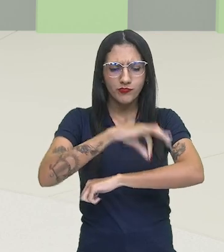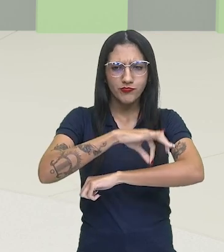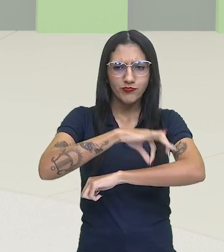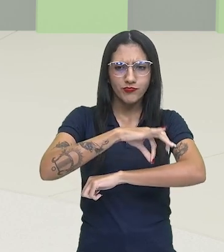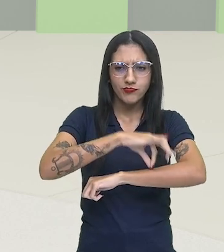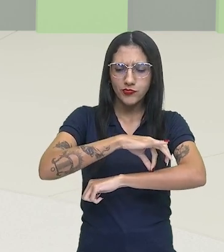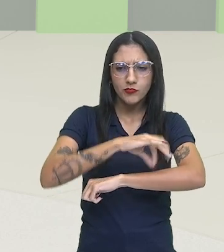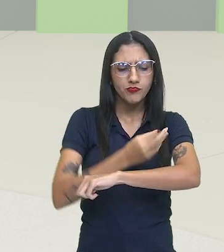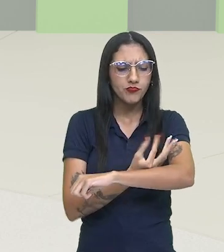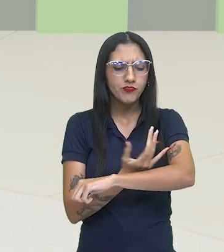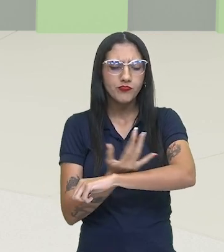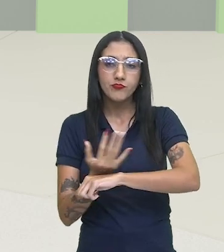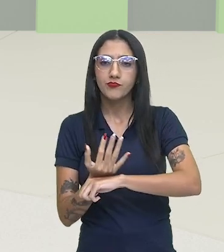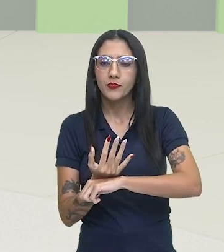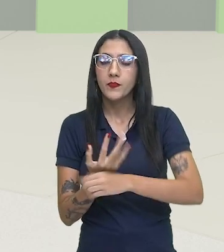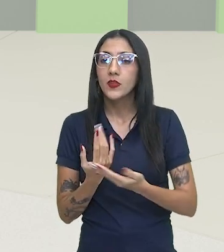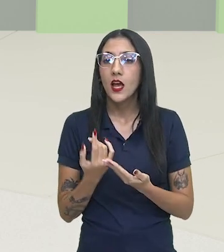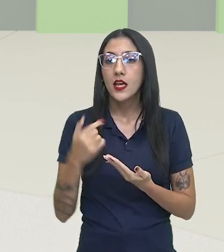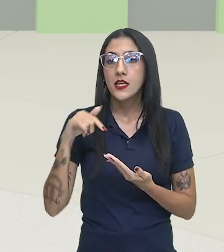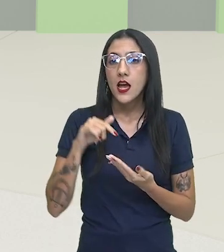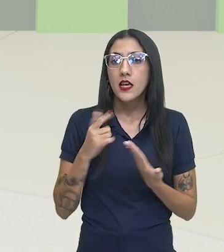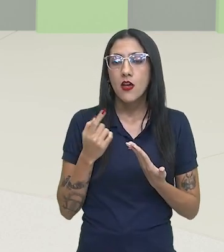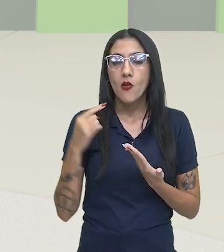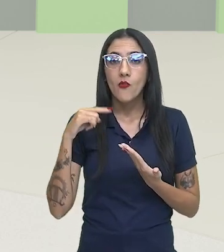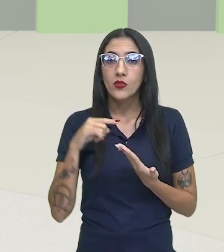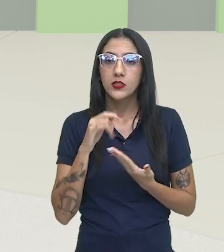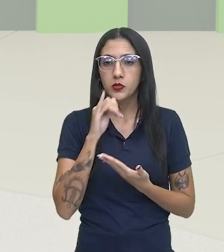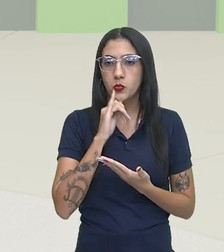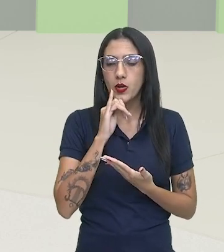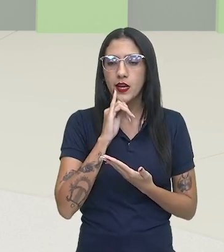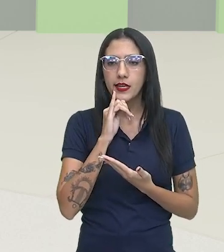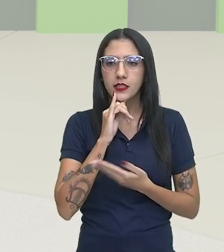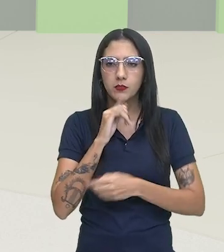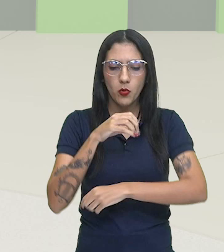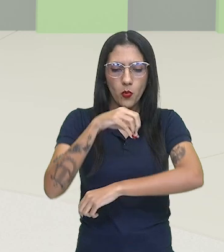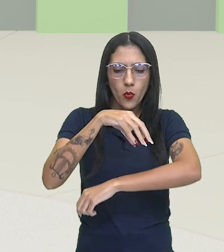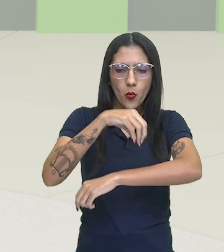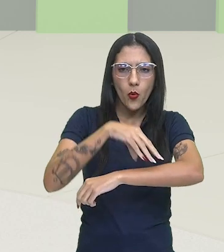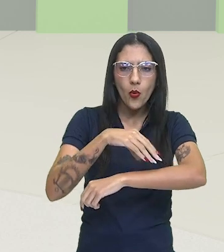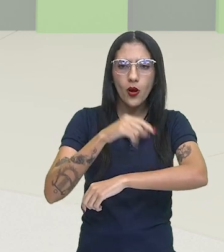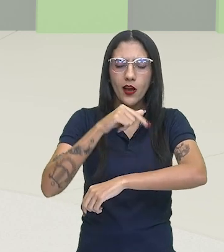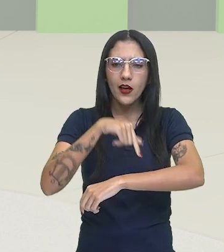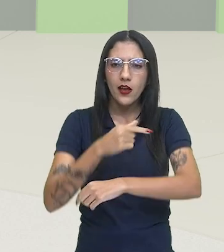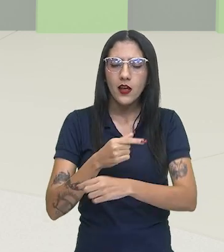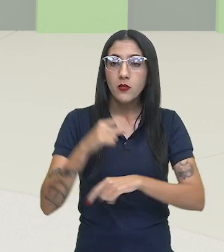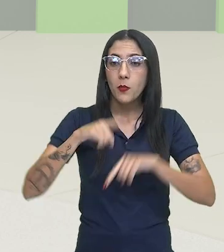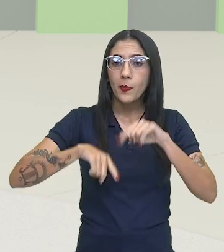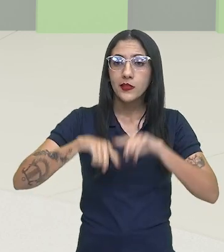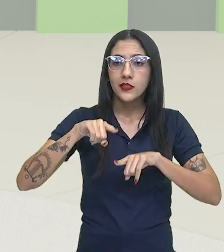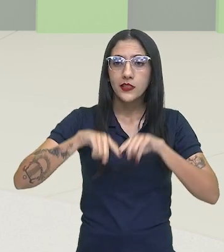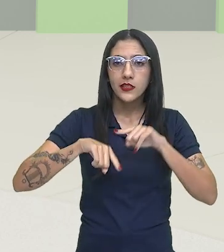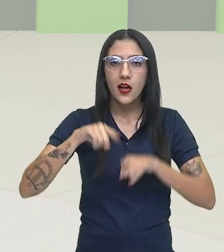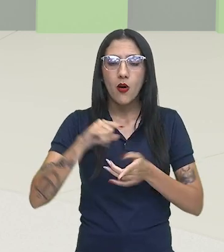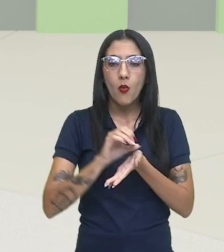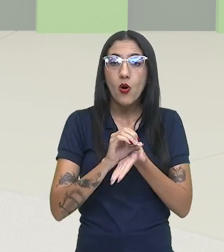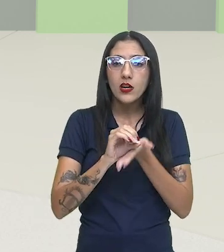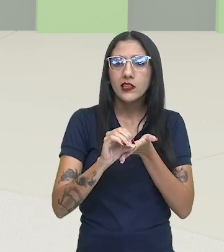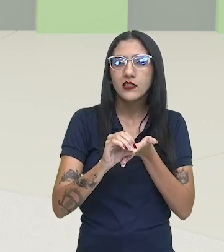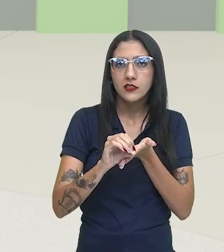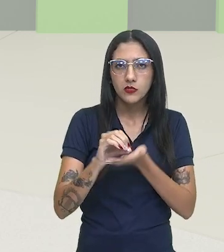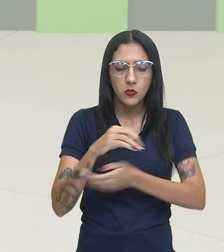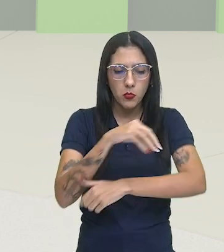uma semente, e aí você coloca ou um pouco de humus, né? Daquela terra